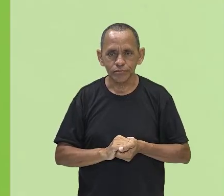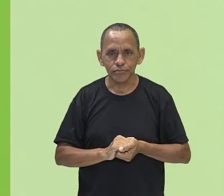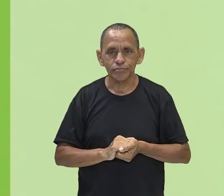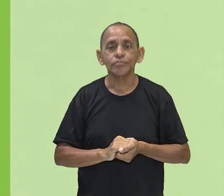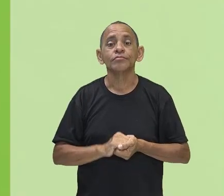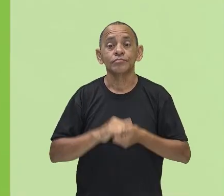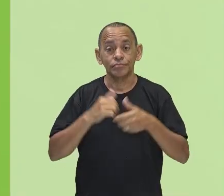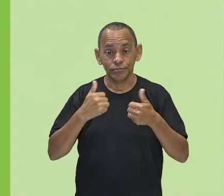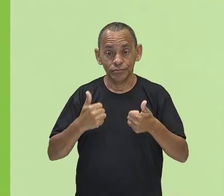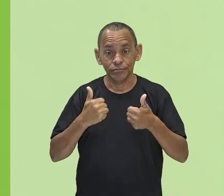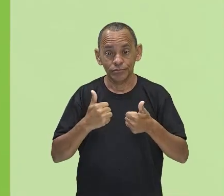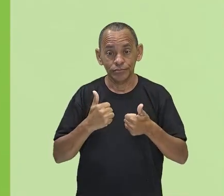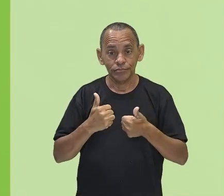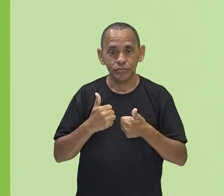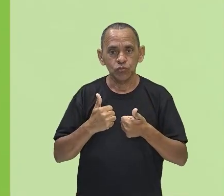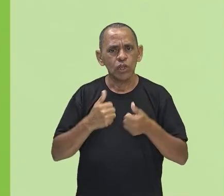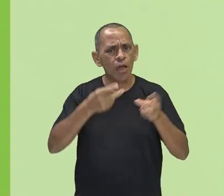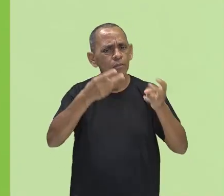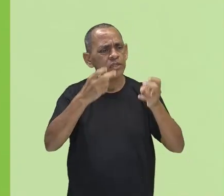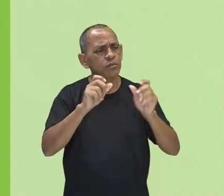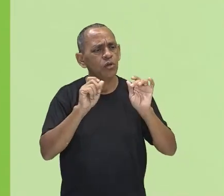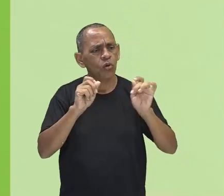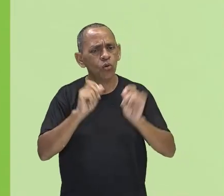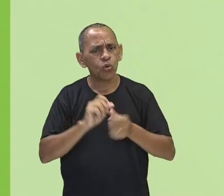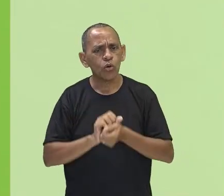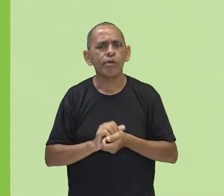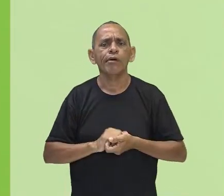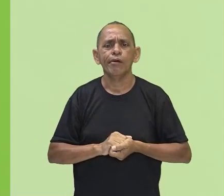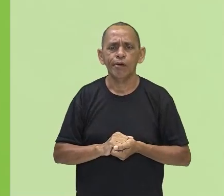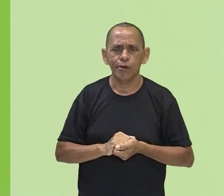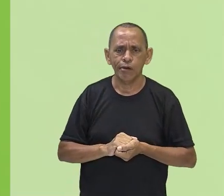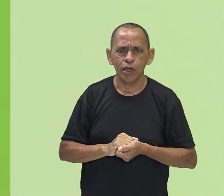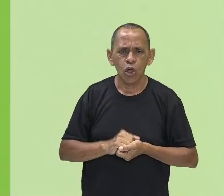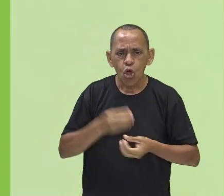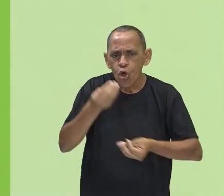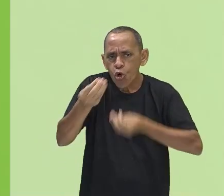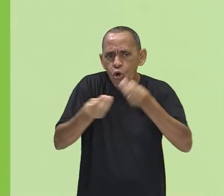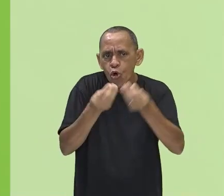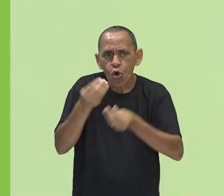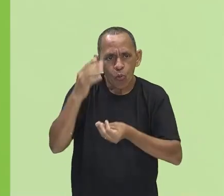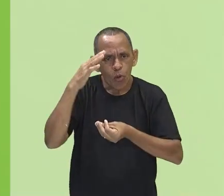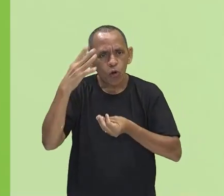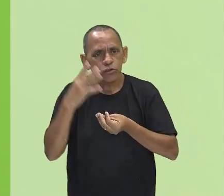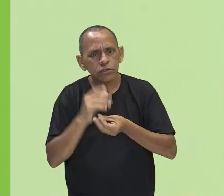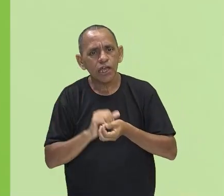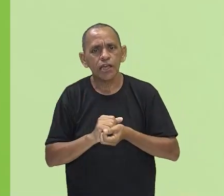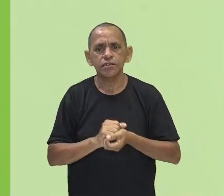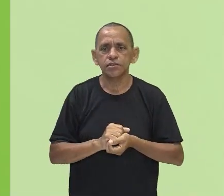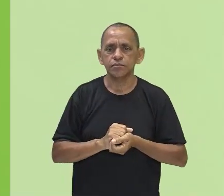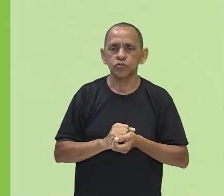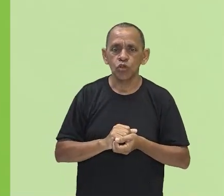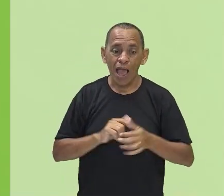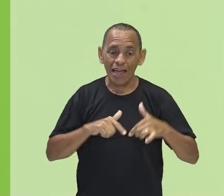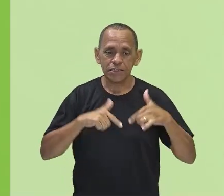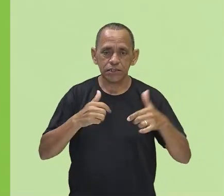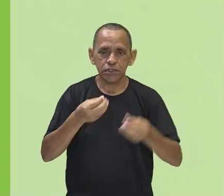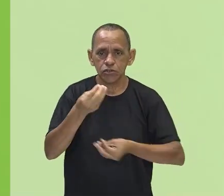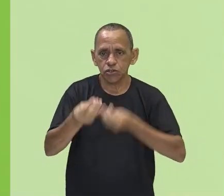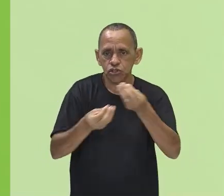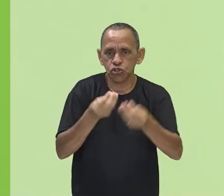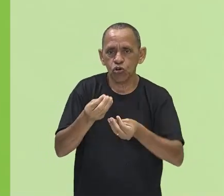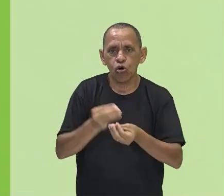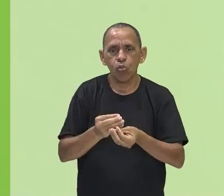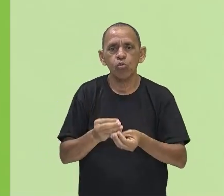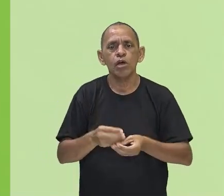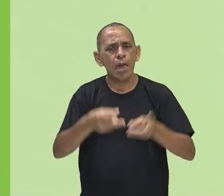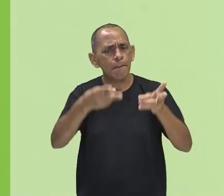Muito bem, então veja, olha, a evolução nos deu todo esse mecanismo ali para que a gente pudesse enxergar, não é? Veja que algumas coisas também